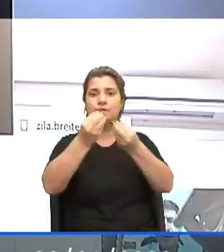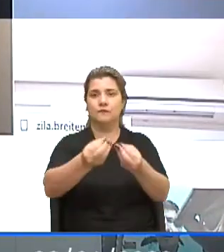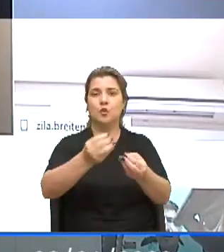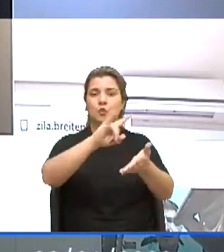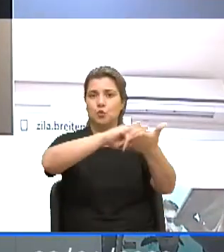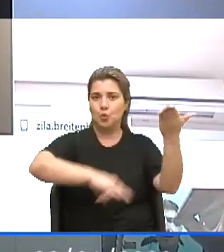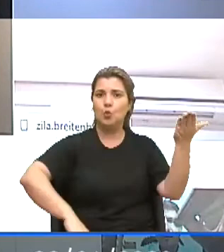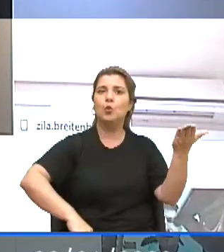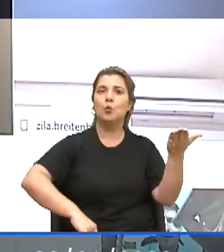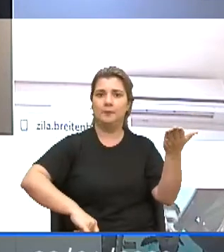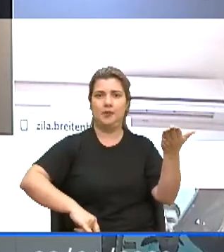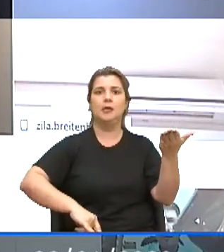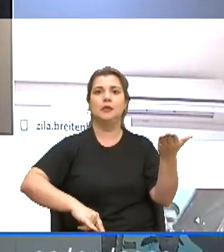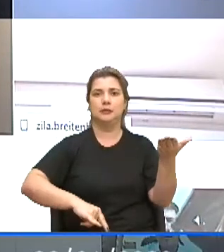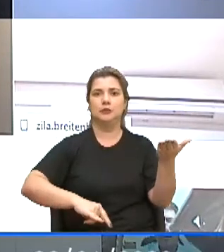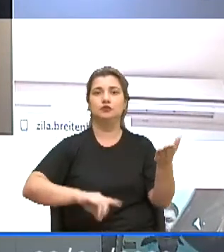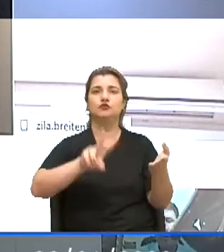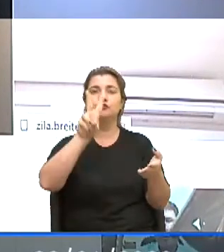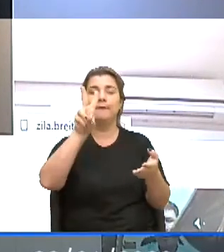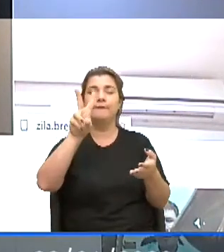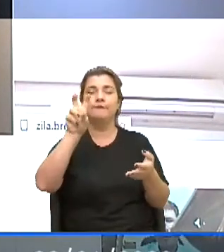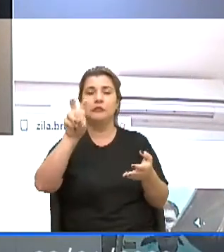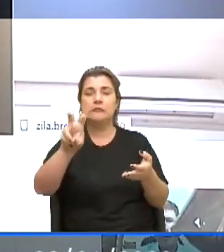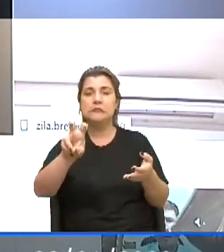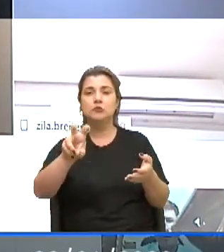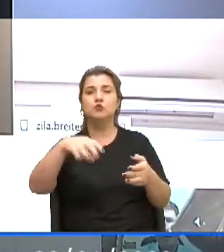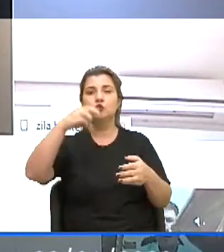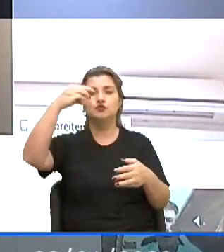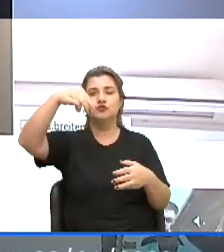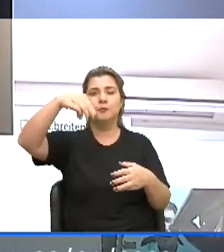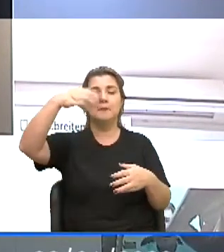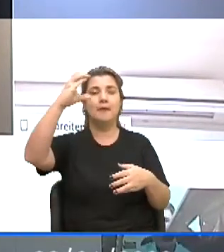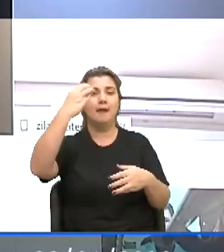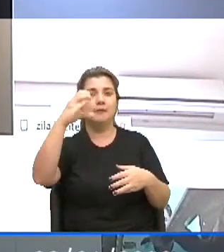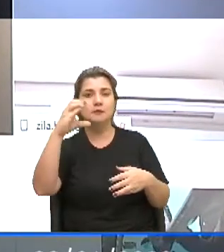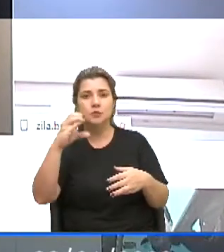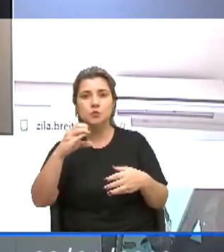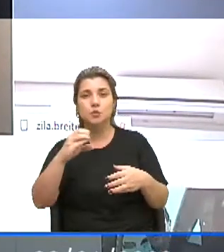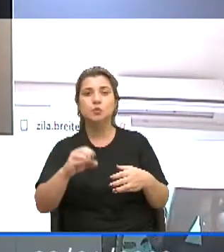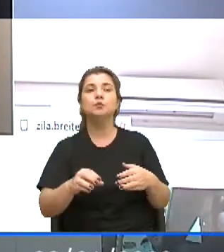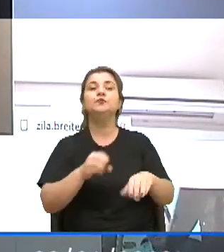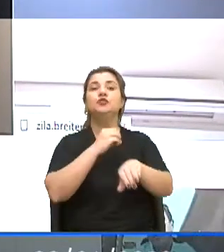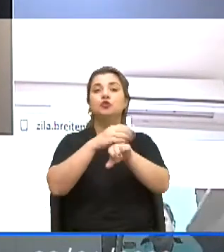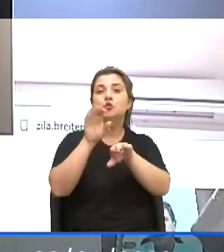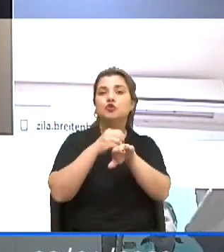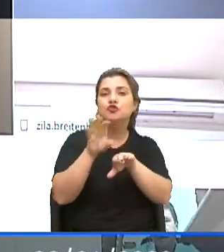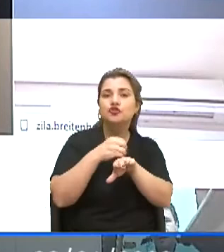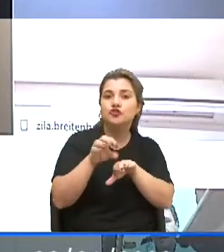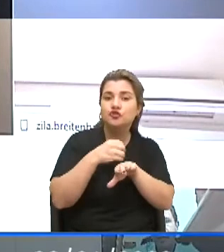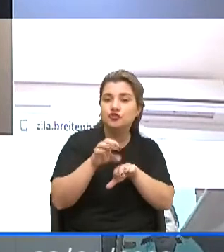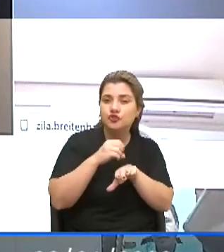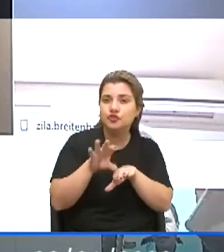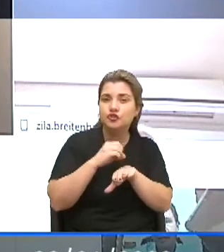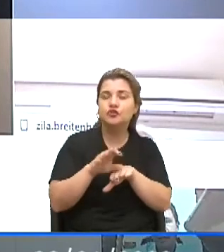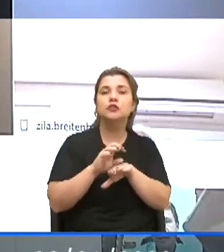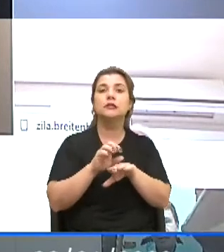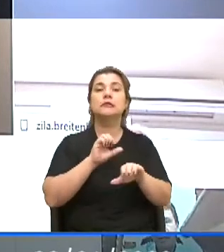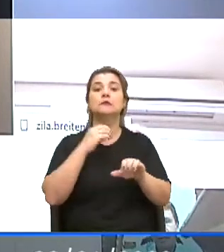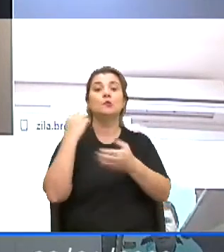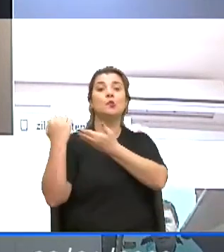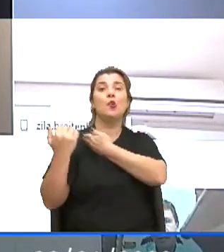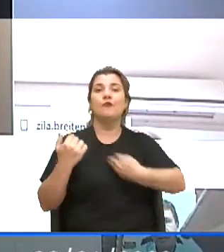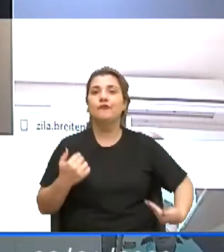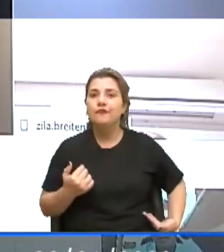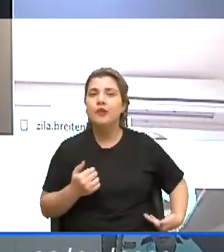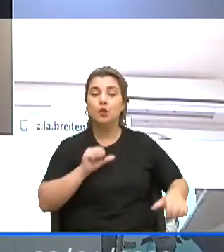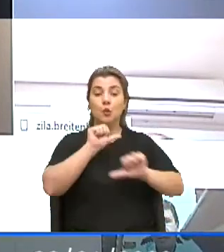março, já dando sugestão para a gente poder passar a sugestão para o governo do estado para que tomasse uma decisão. Então, nós, representantes do